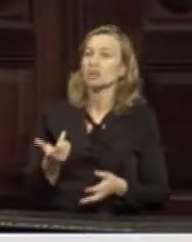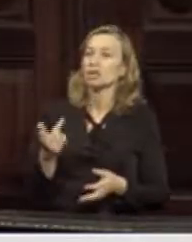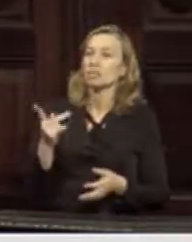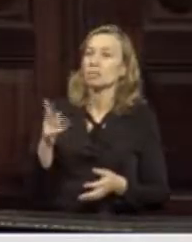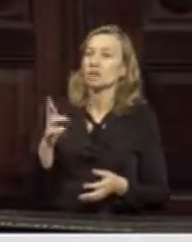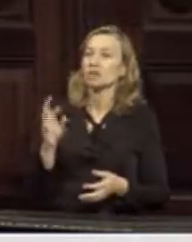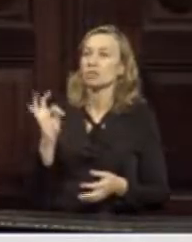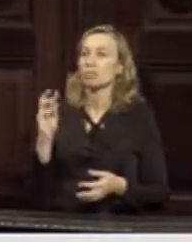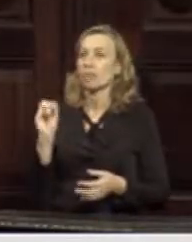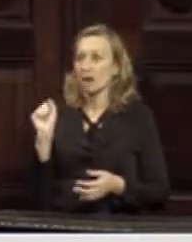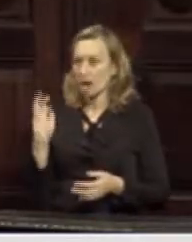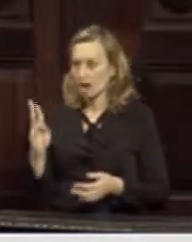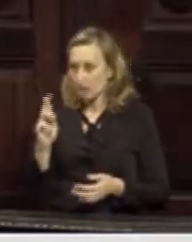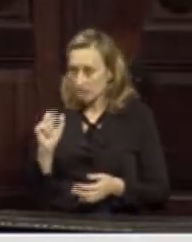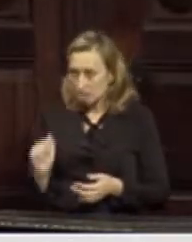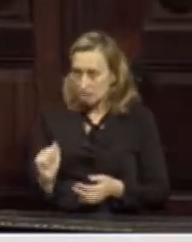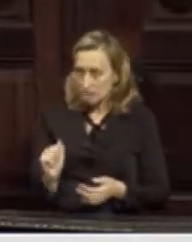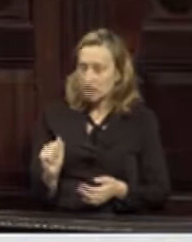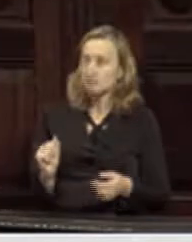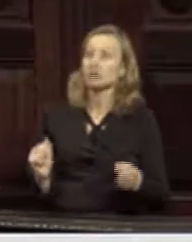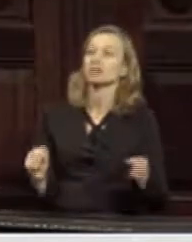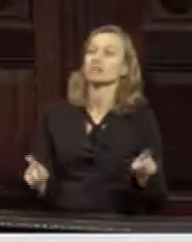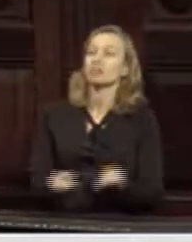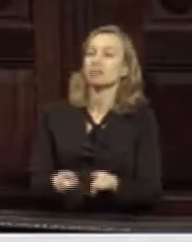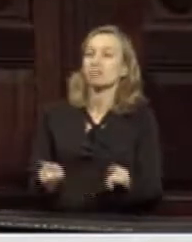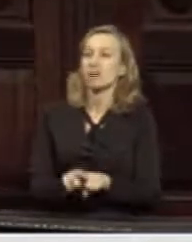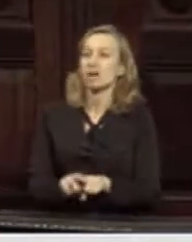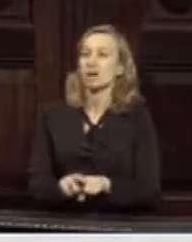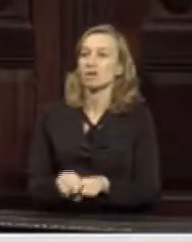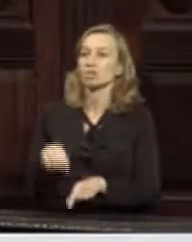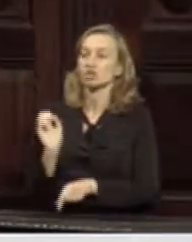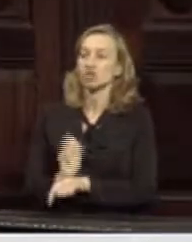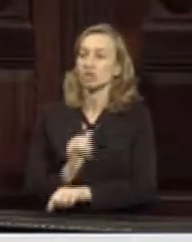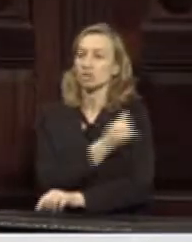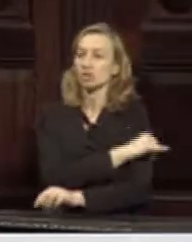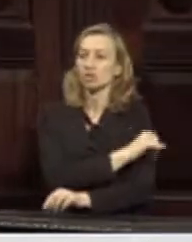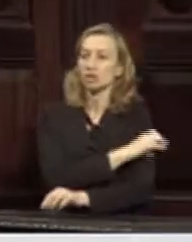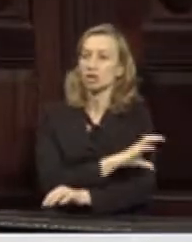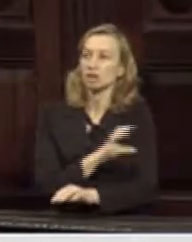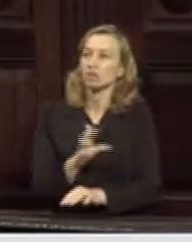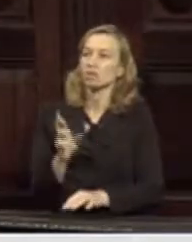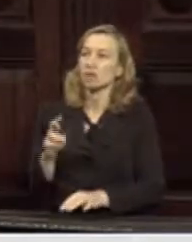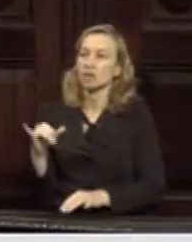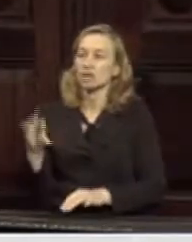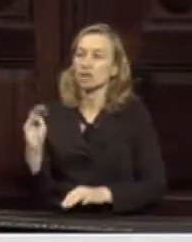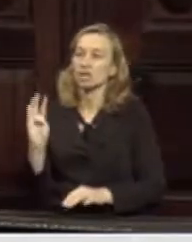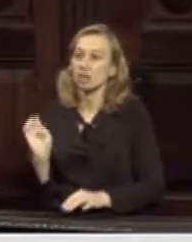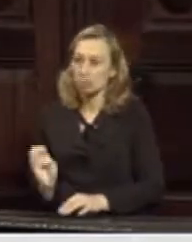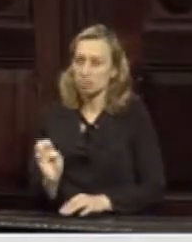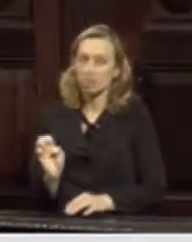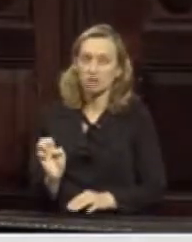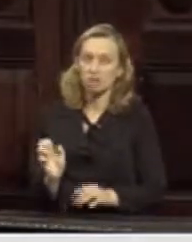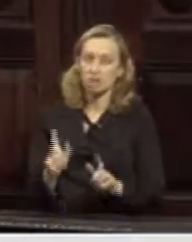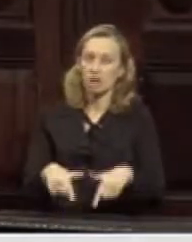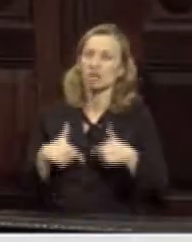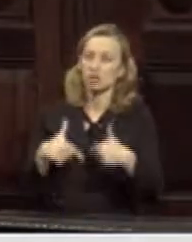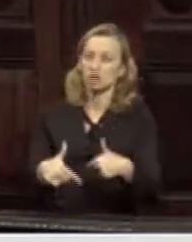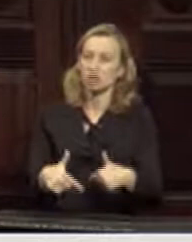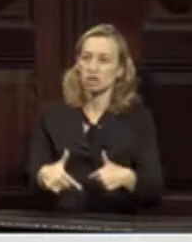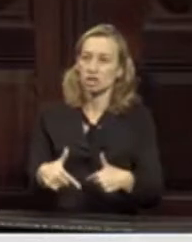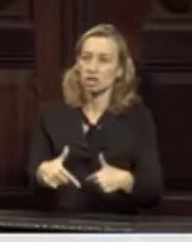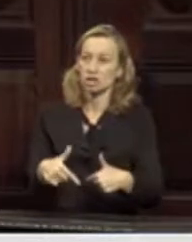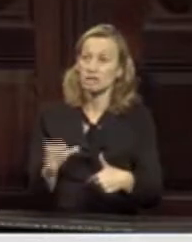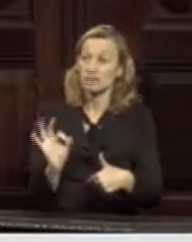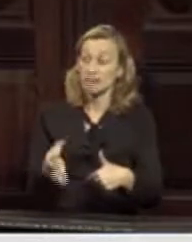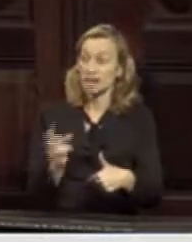da Casa da Moeda, e ainda aqui no Estado do Rio de Janeiro, o crime que foi praticado, que certamente não será